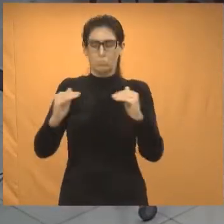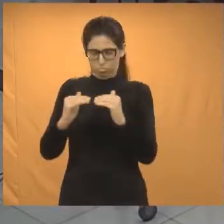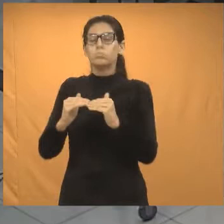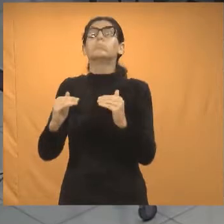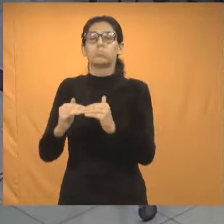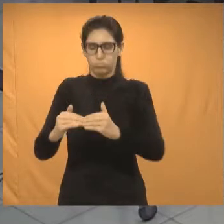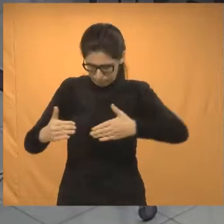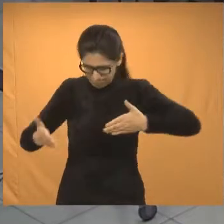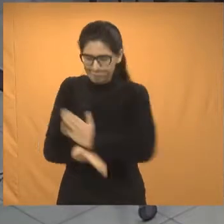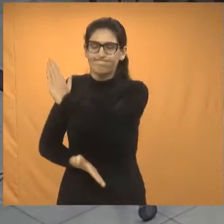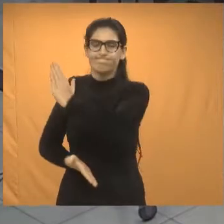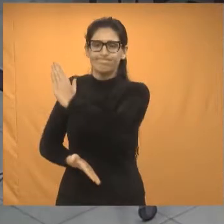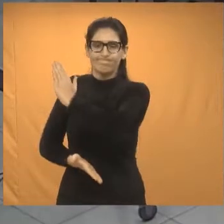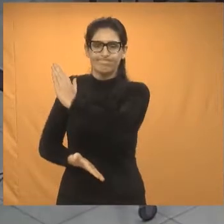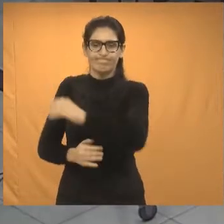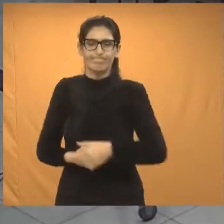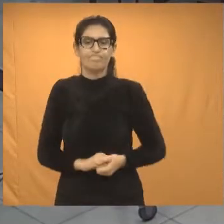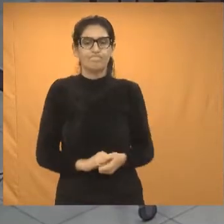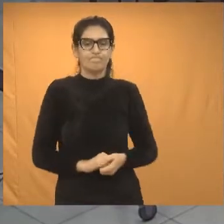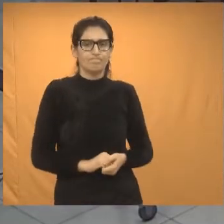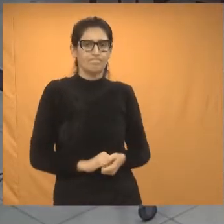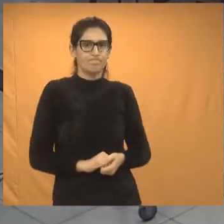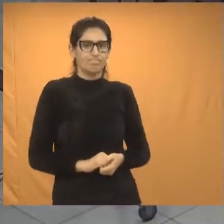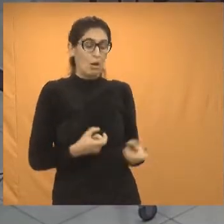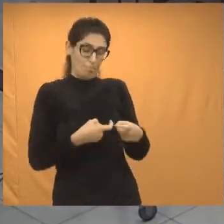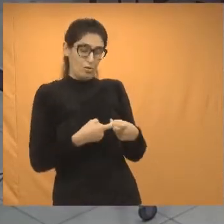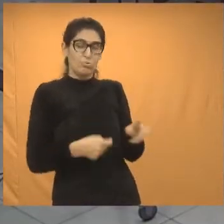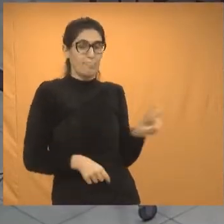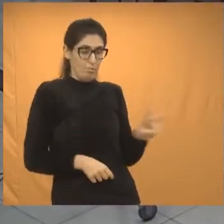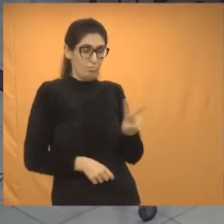Favorável. Perdão, doutora Márcia Santos.